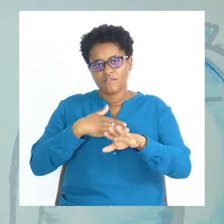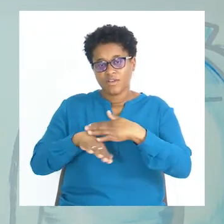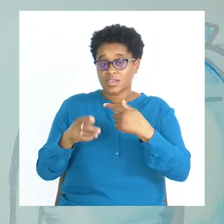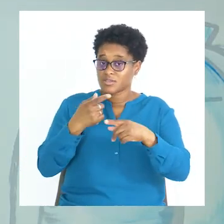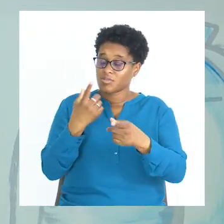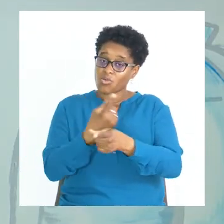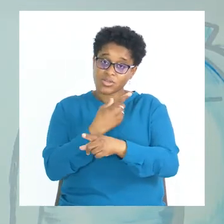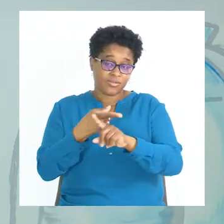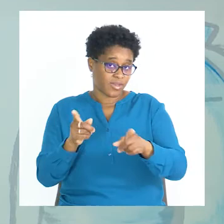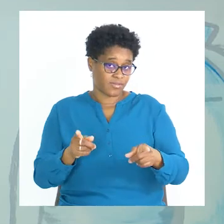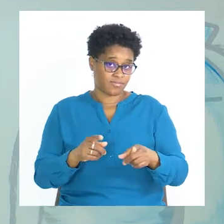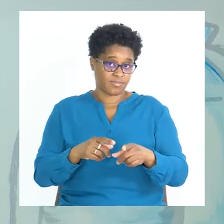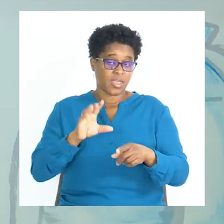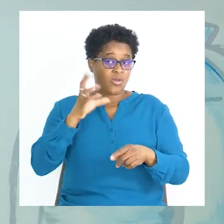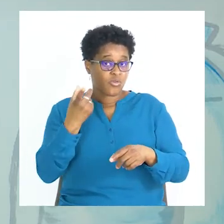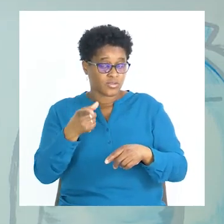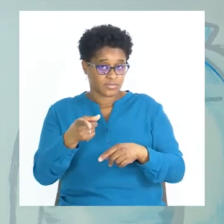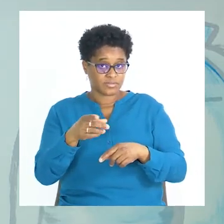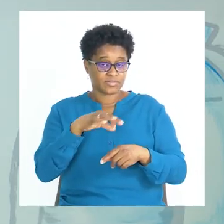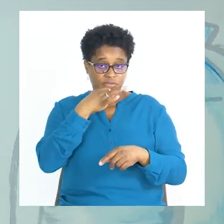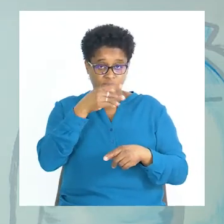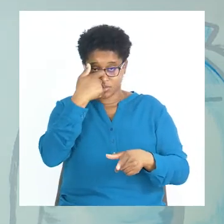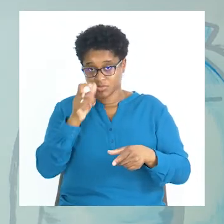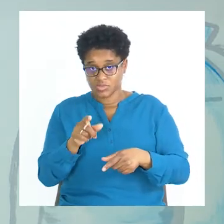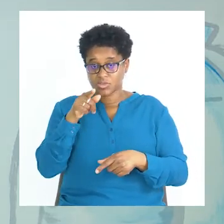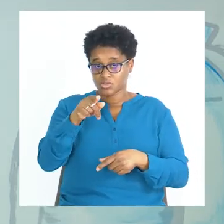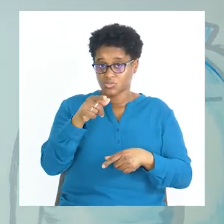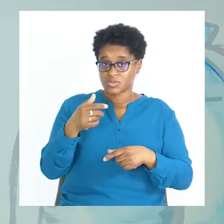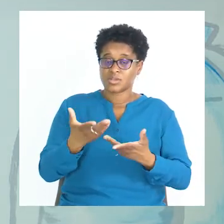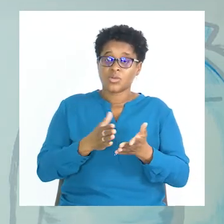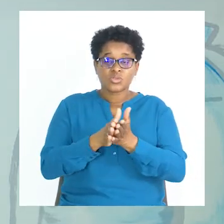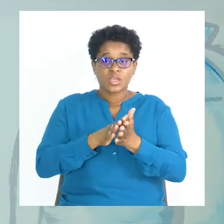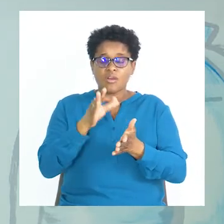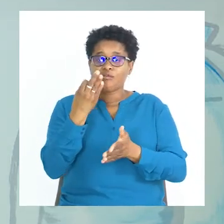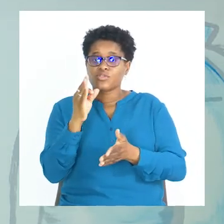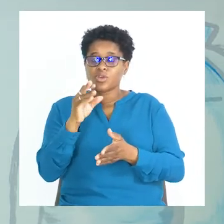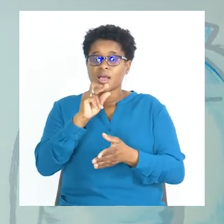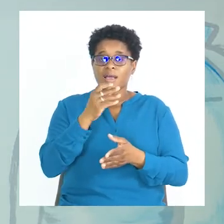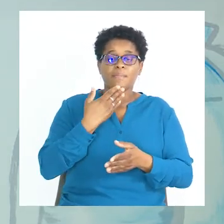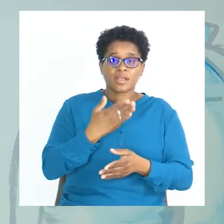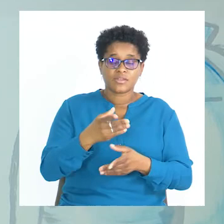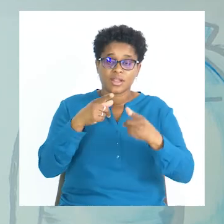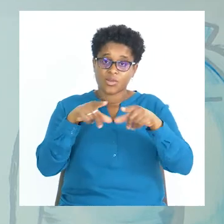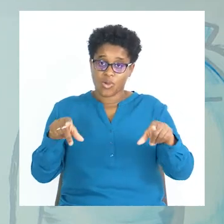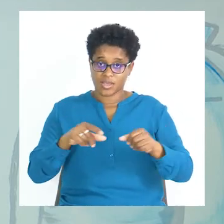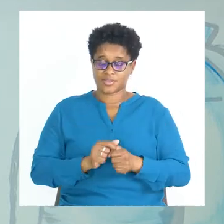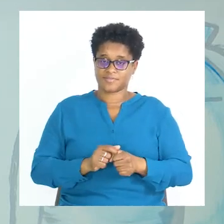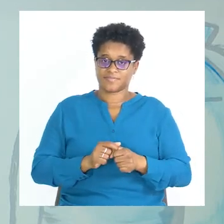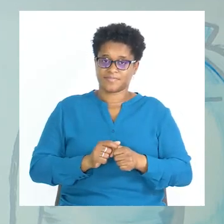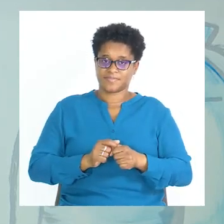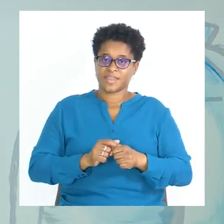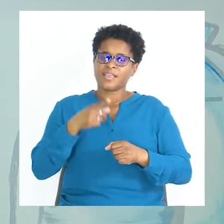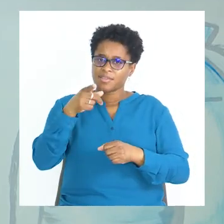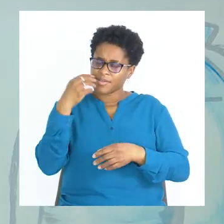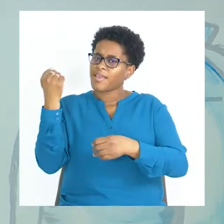de diferente, ao agir sobre essas pessoas, tu estás a utilizar a função apelativa da linguagem.